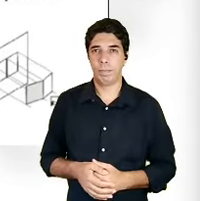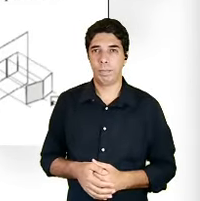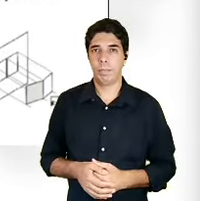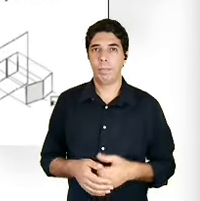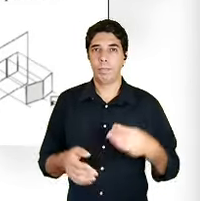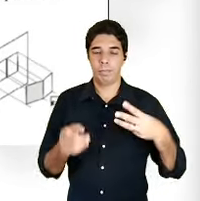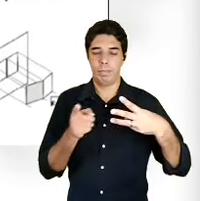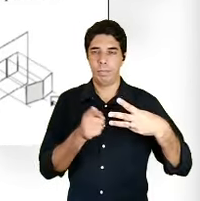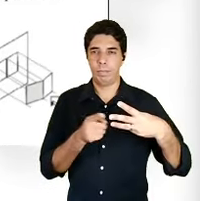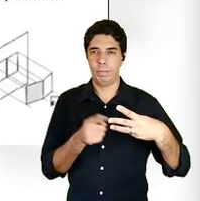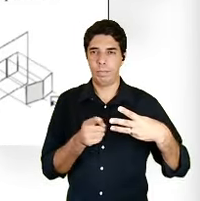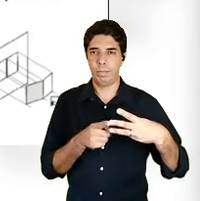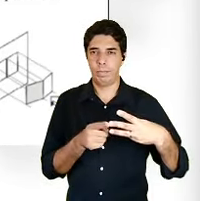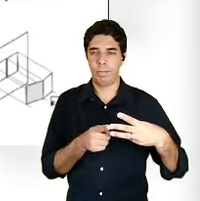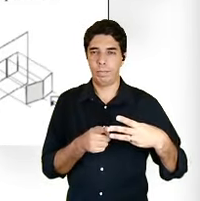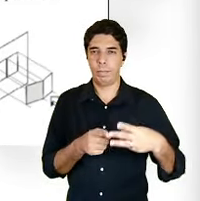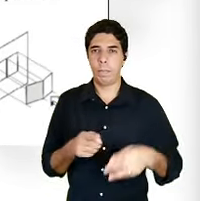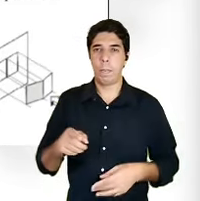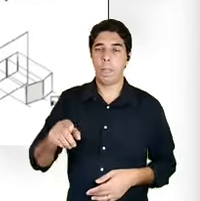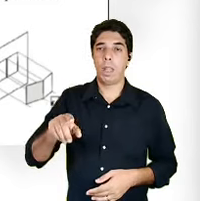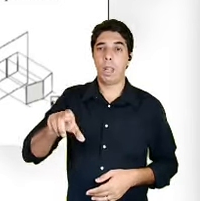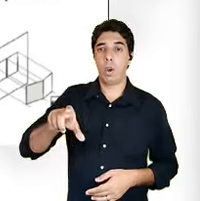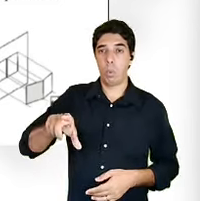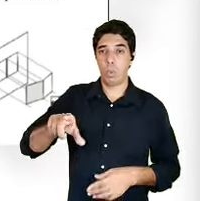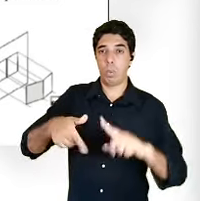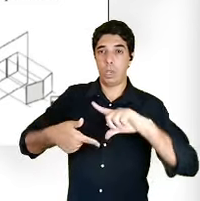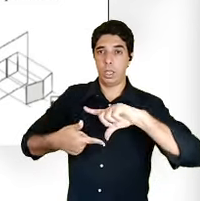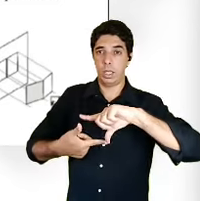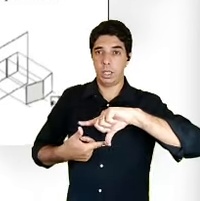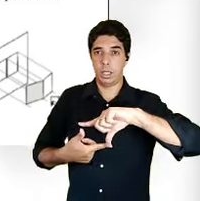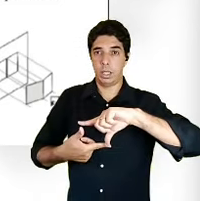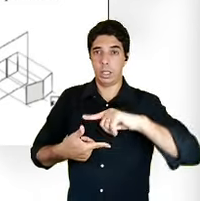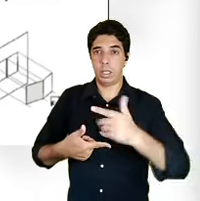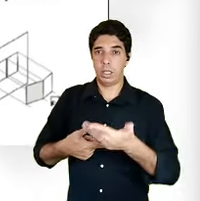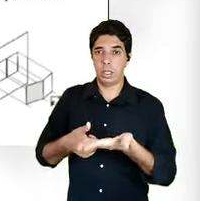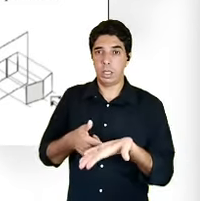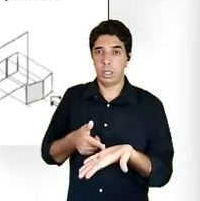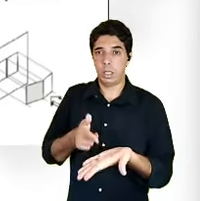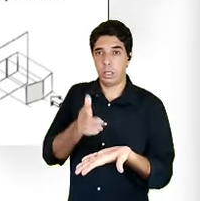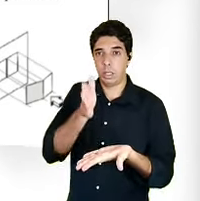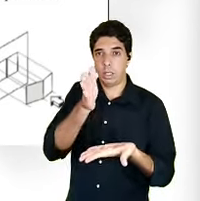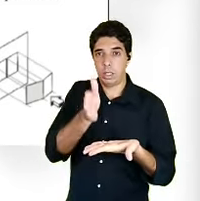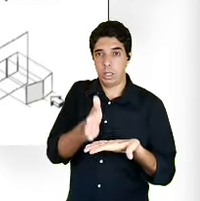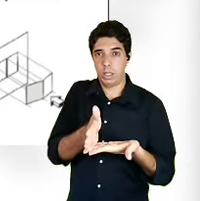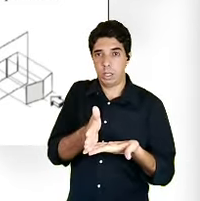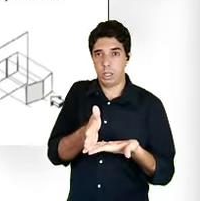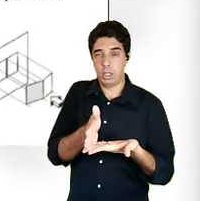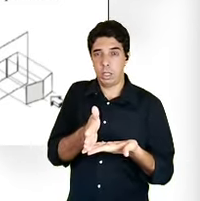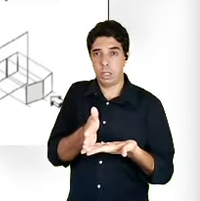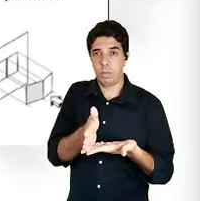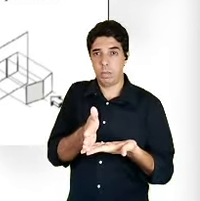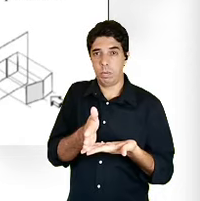esse segundo caso, esse retângulo está perpendicular ao plano de projeção, a projeção resultante é